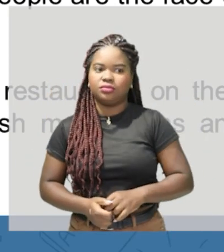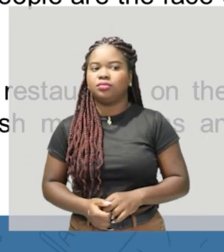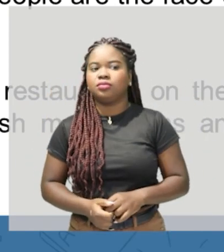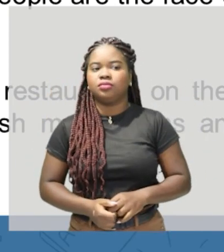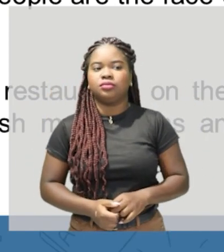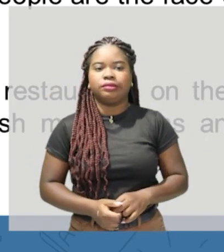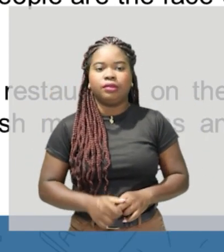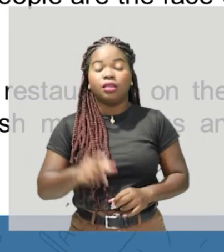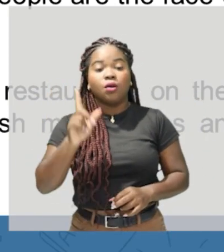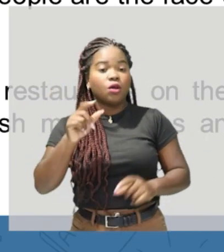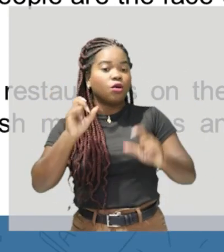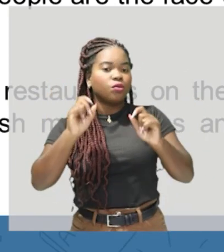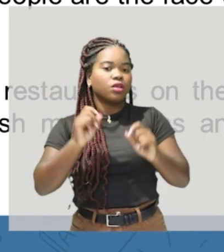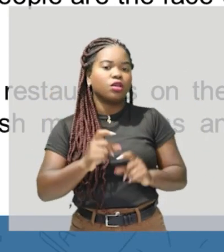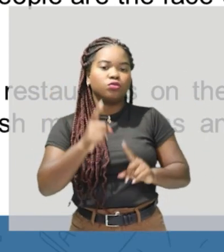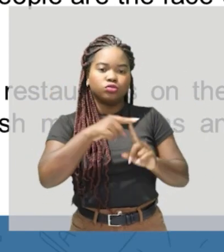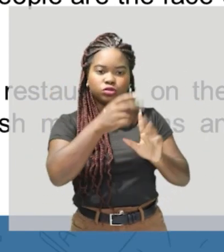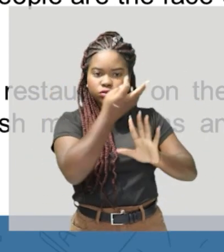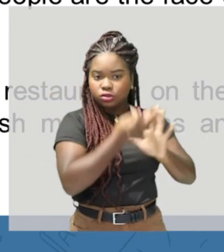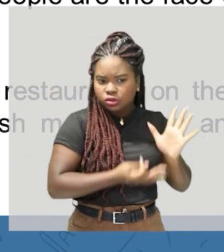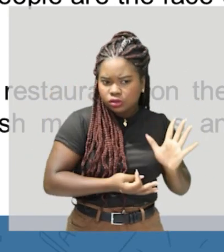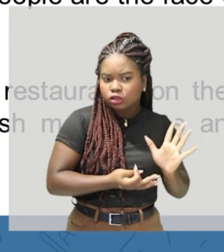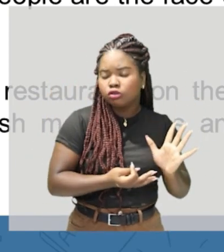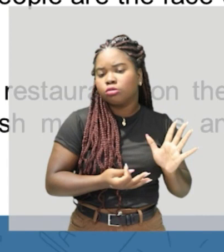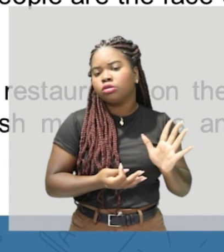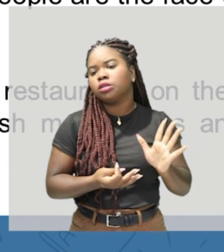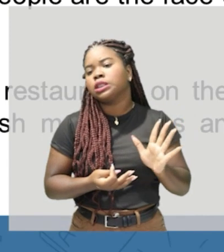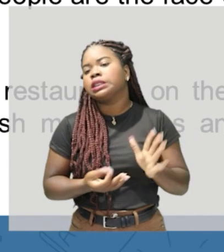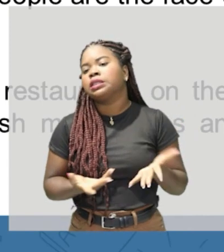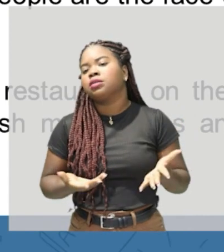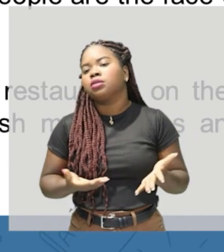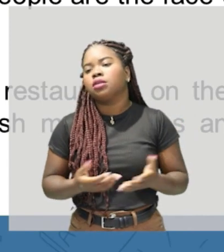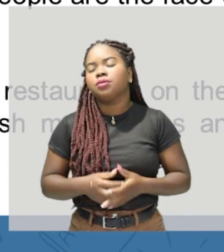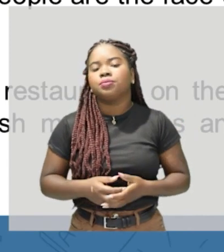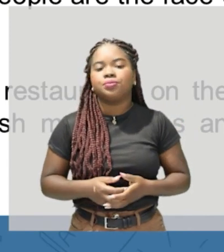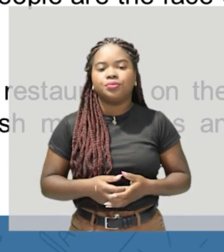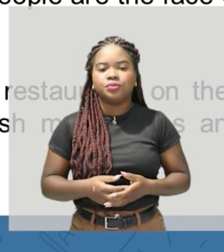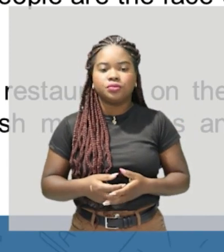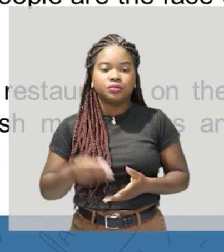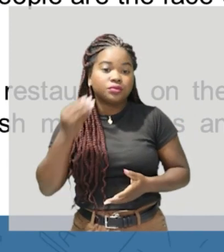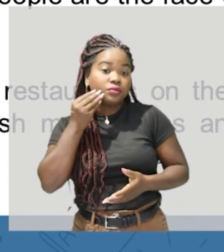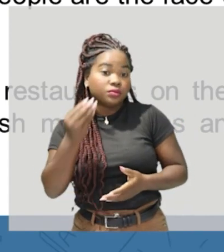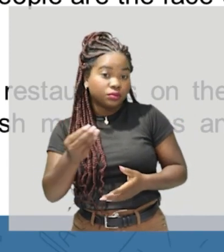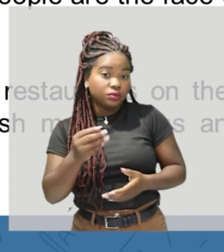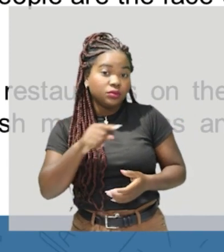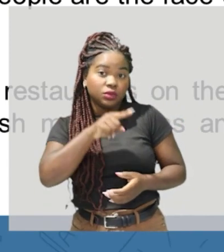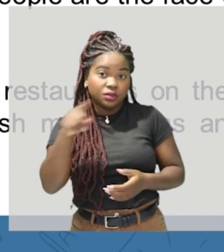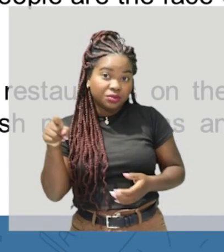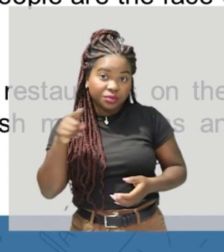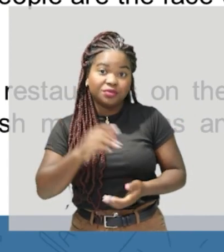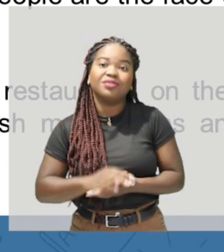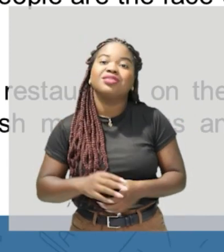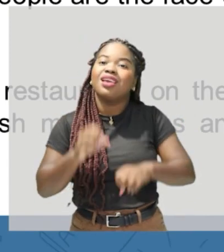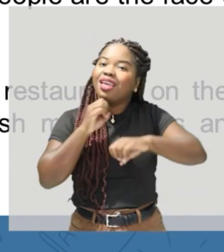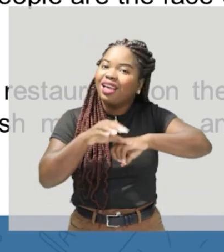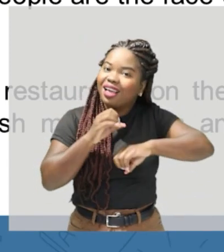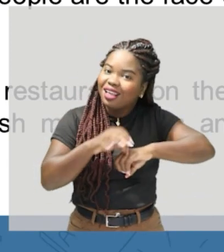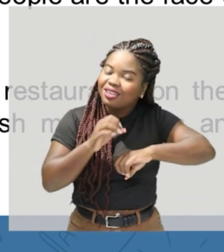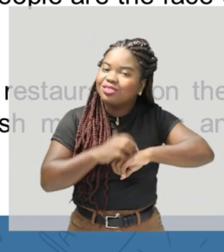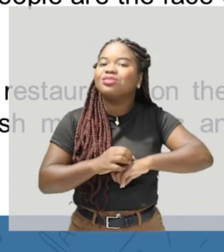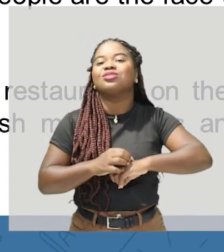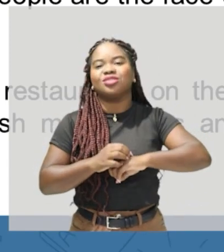um elemento que vai te demandar, vai pedir para você, olhe o enunciado primeiro para você ir